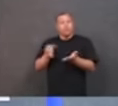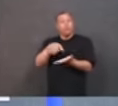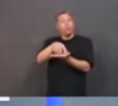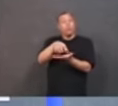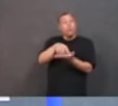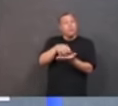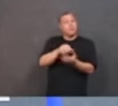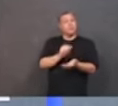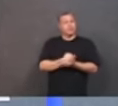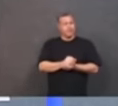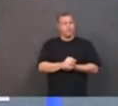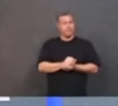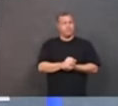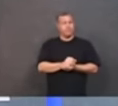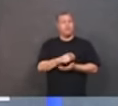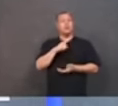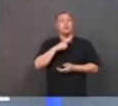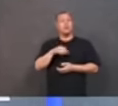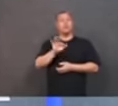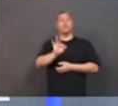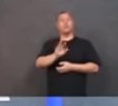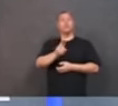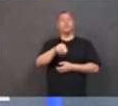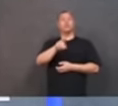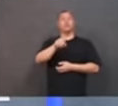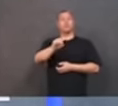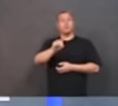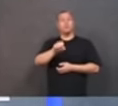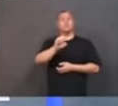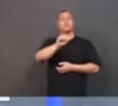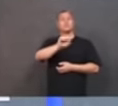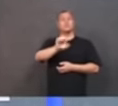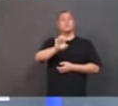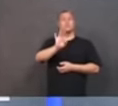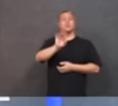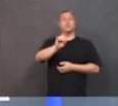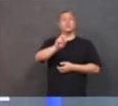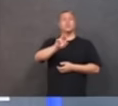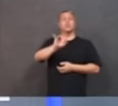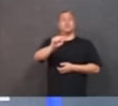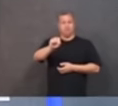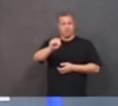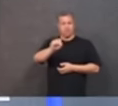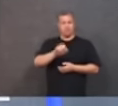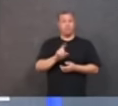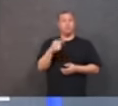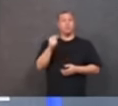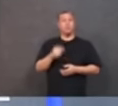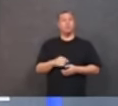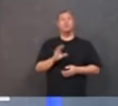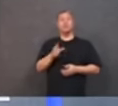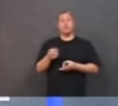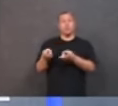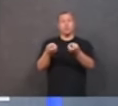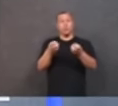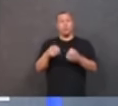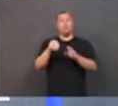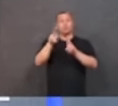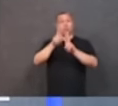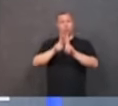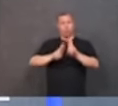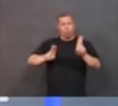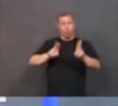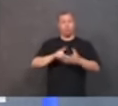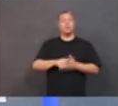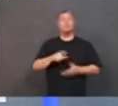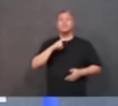projetos nos fundos setoriais. Como eu falei, nós exploramos na UFO apenas o CT Infra. E existem outros